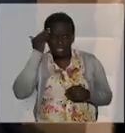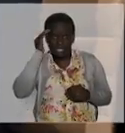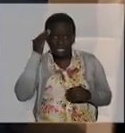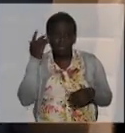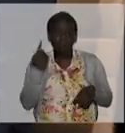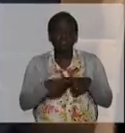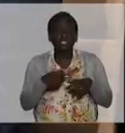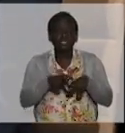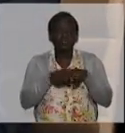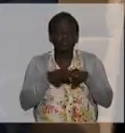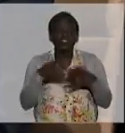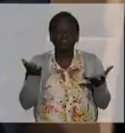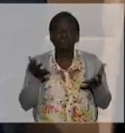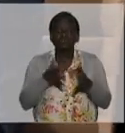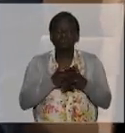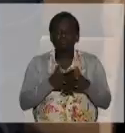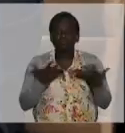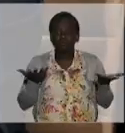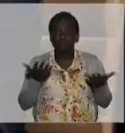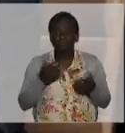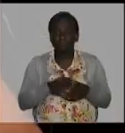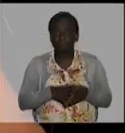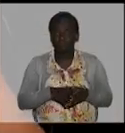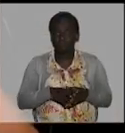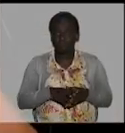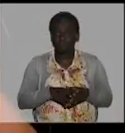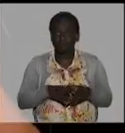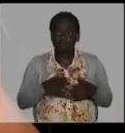conseguiu entender o porquê dessa dicotomia?